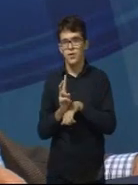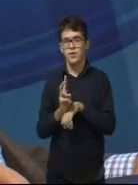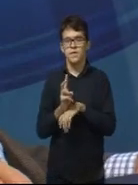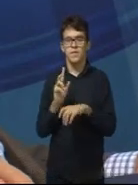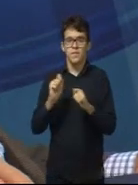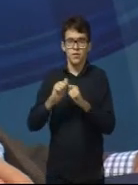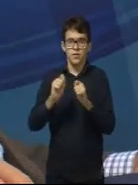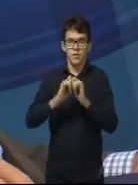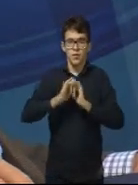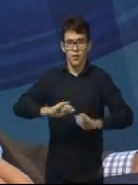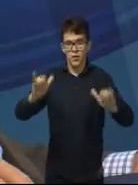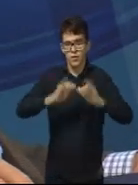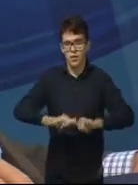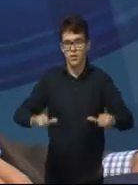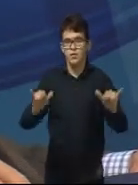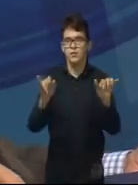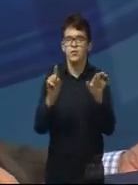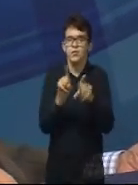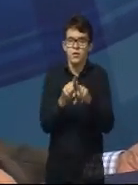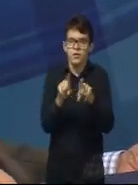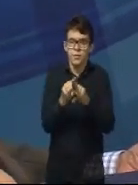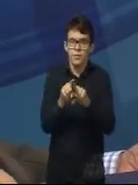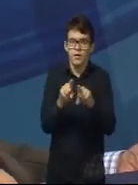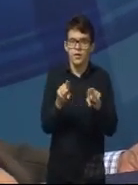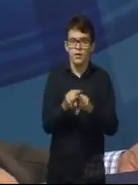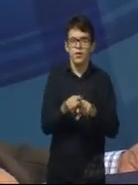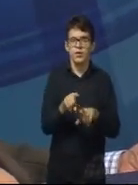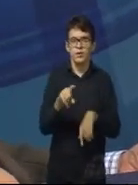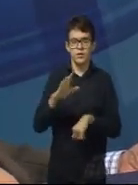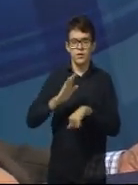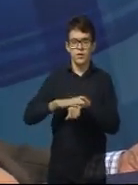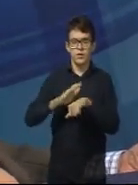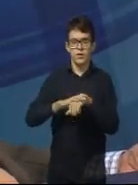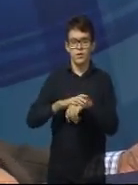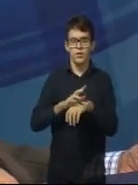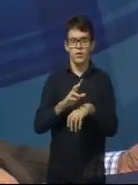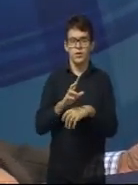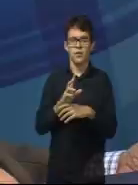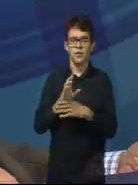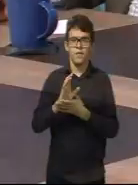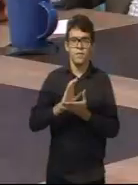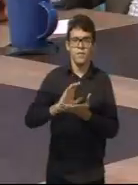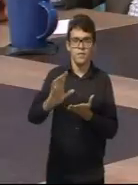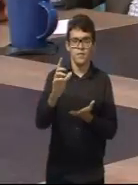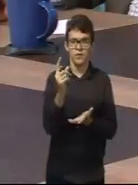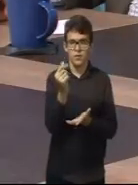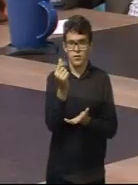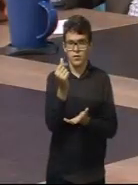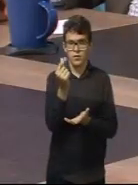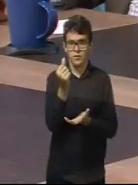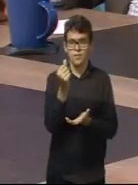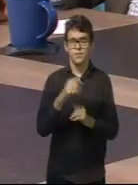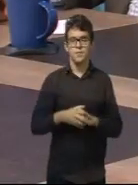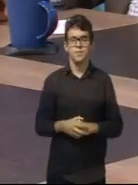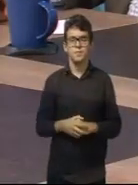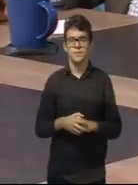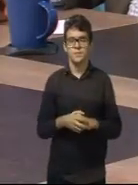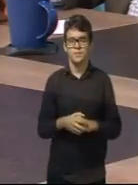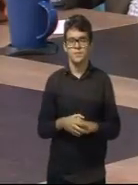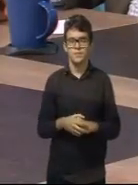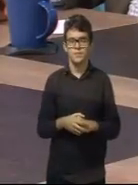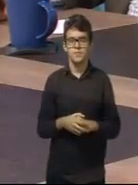da participação do próprio financiamento individual, para que as pessoas pudessem, os partidos pudessem fortalecer